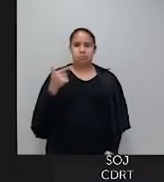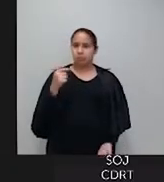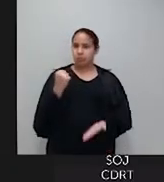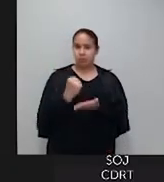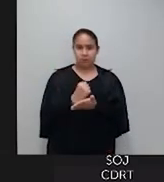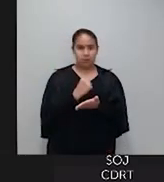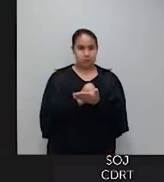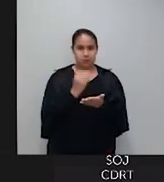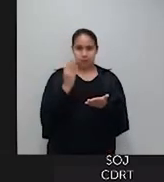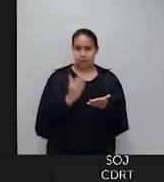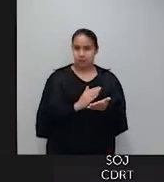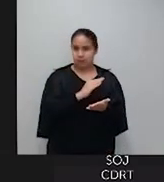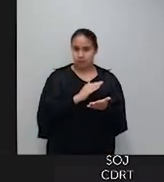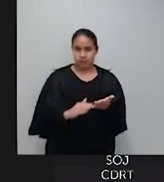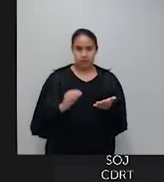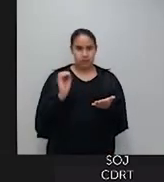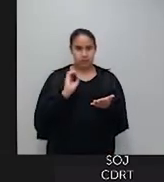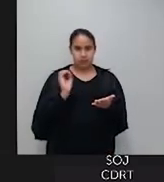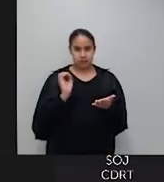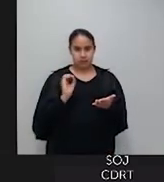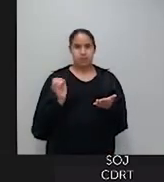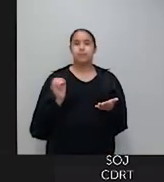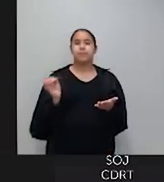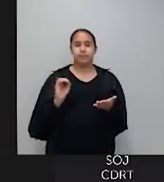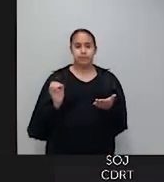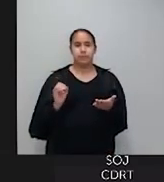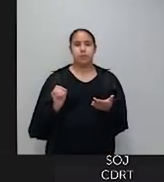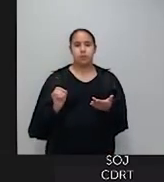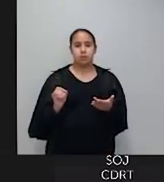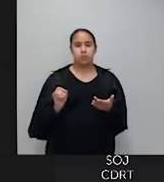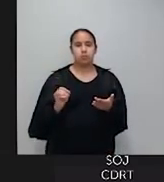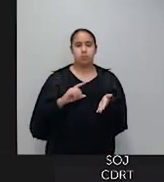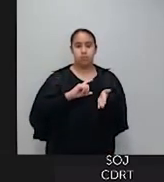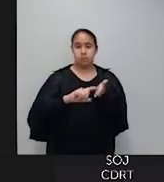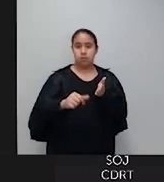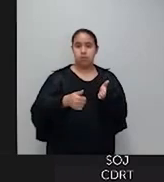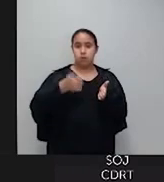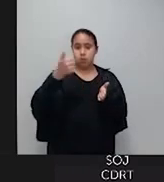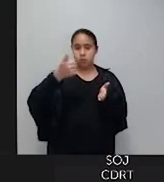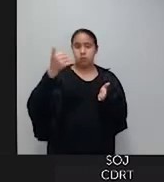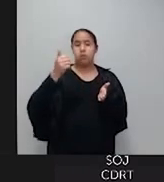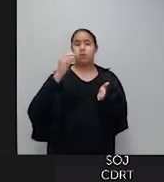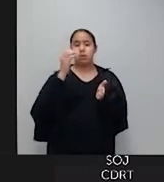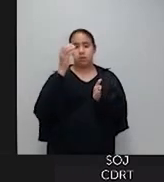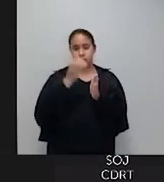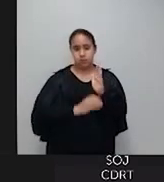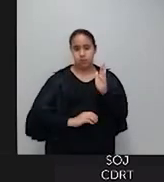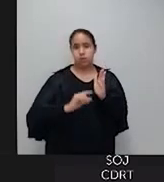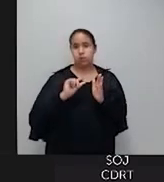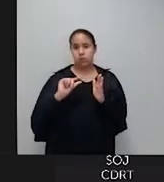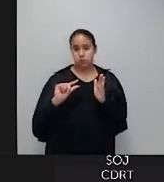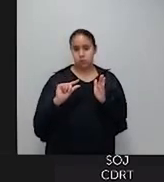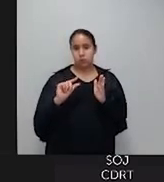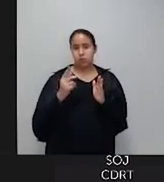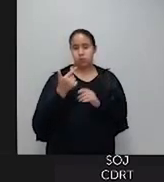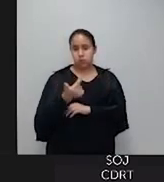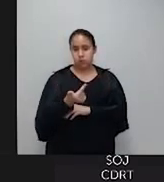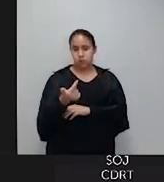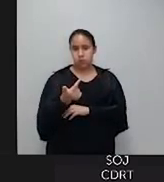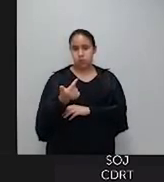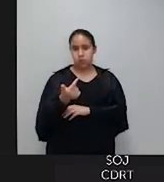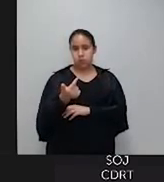desta forma a terceira turma entendeu que a simples interrupção do pagamento por 60 dias não gera o